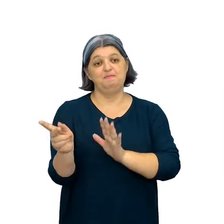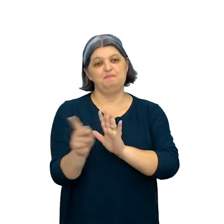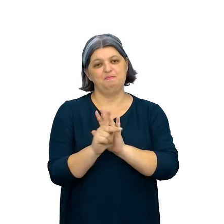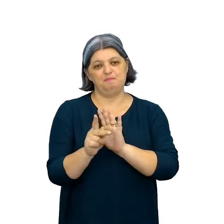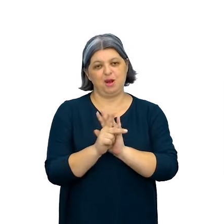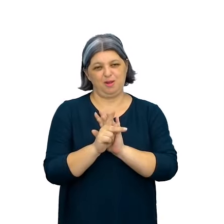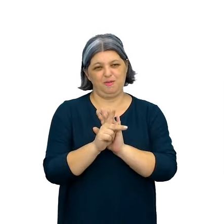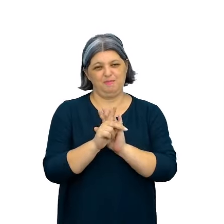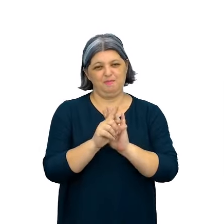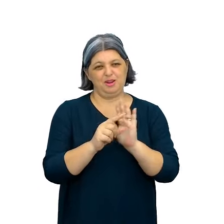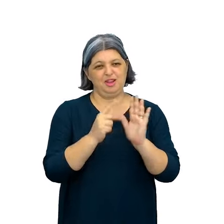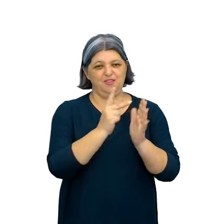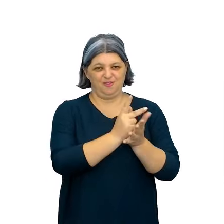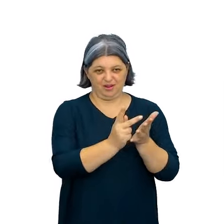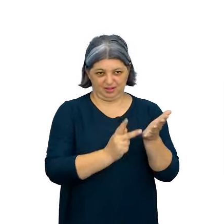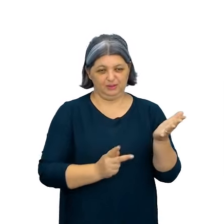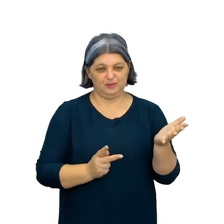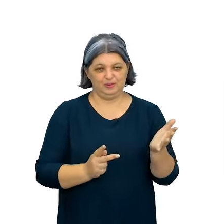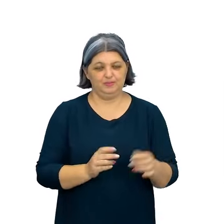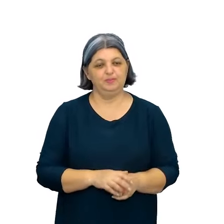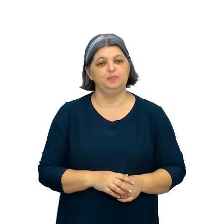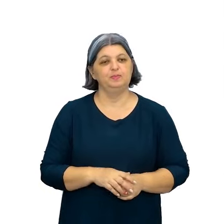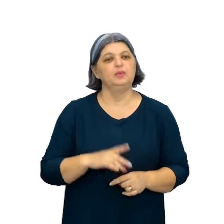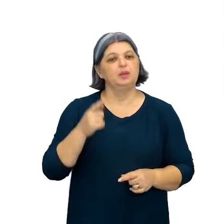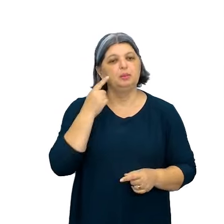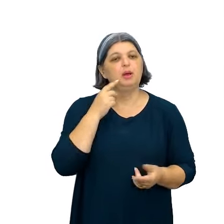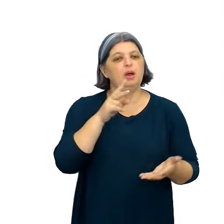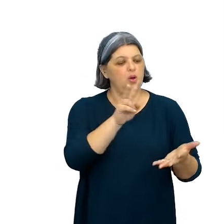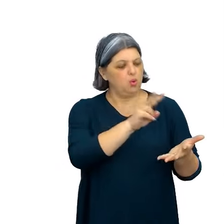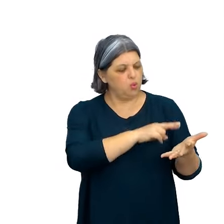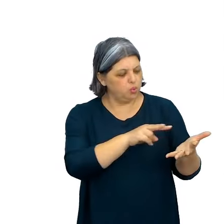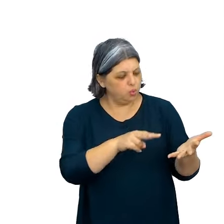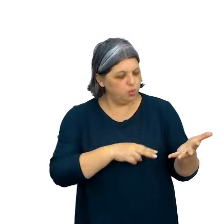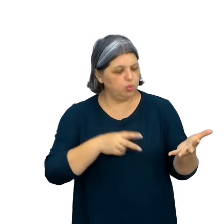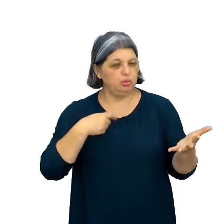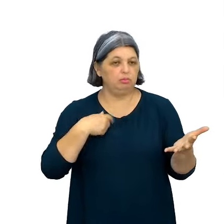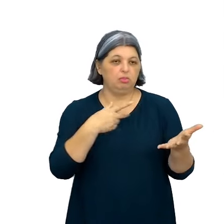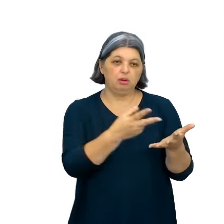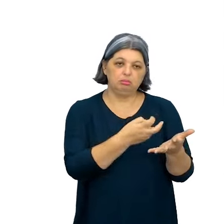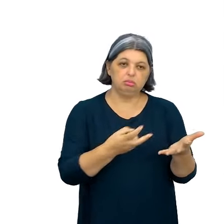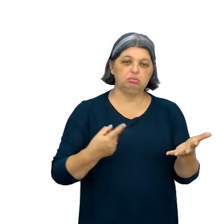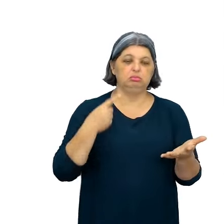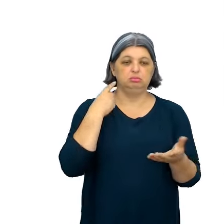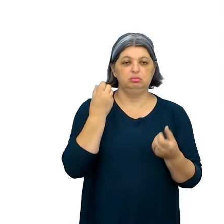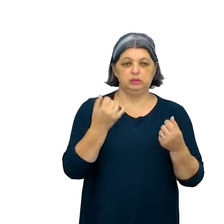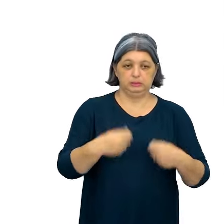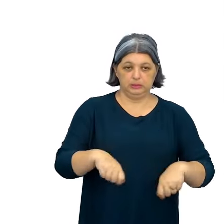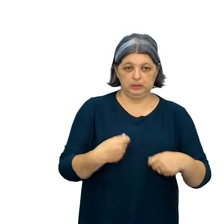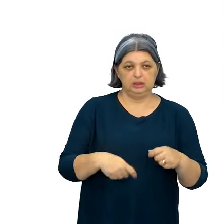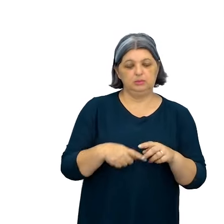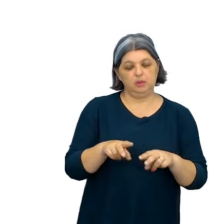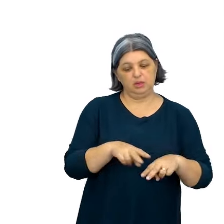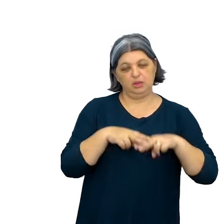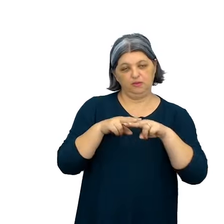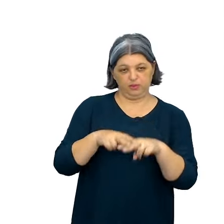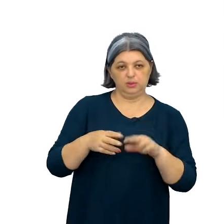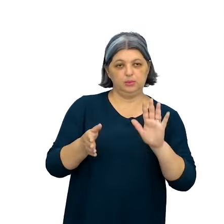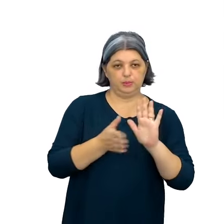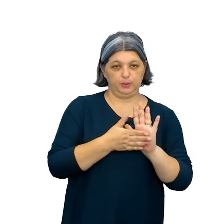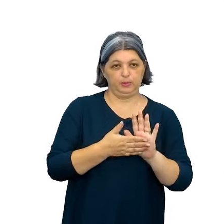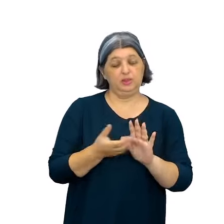os versos, né? Reserve um momento depois para a leitura dos textos produzidos, se necessário, proponha a revisão, e